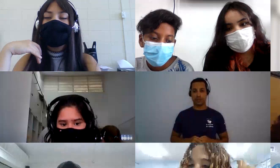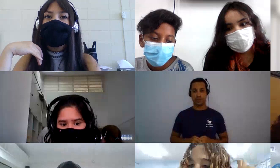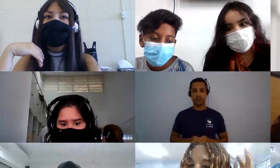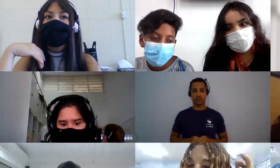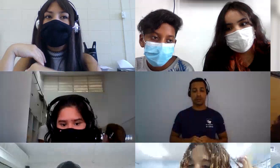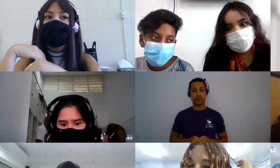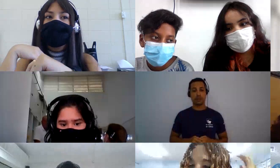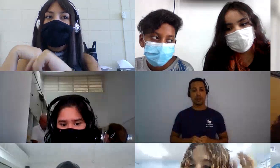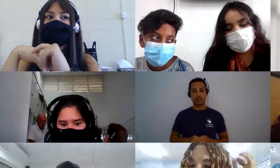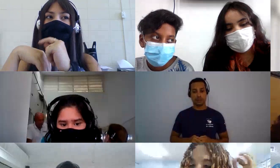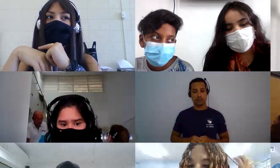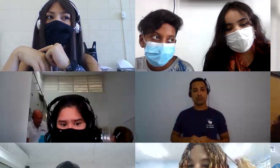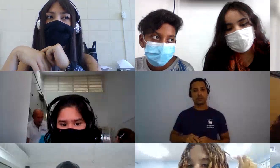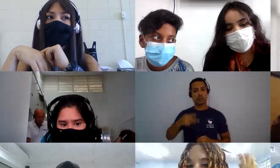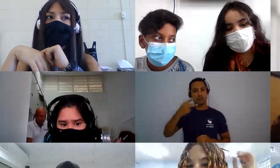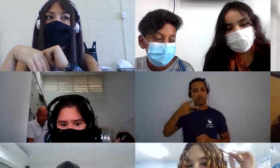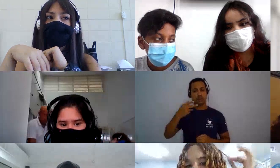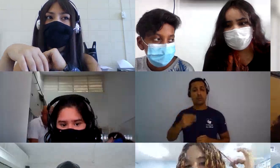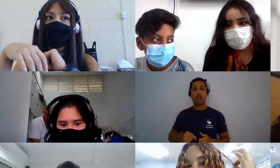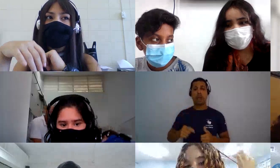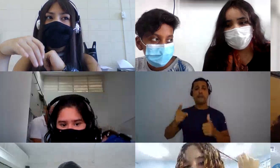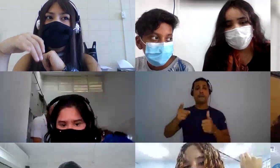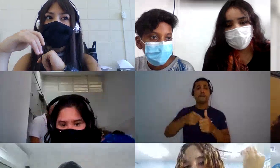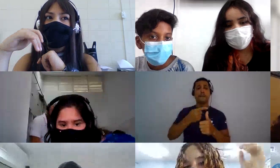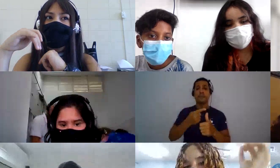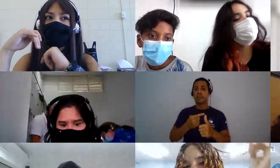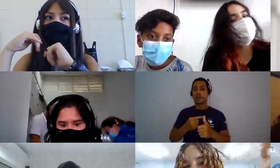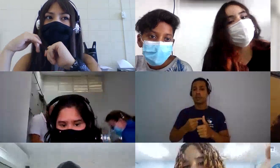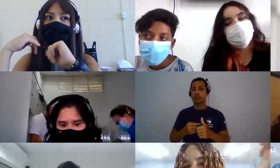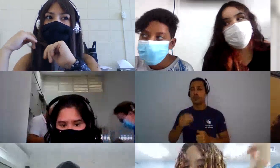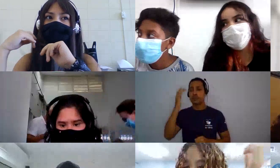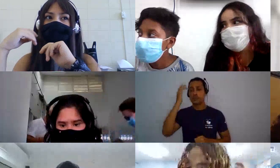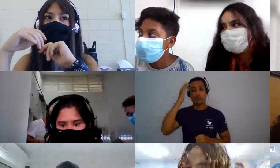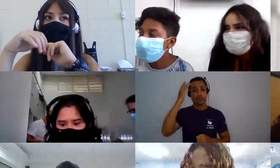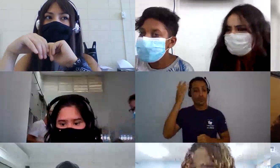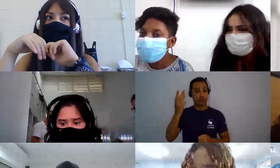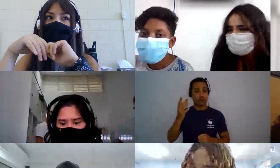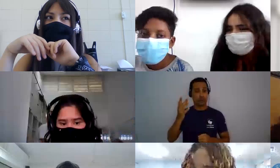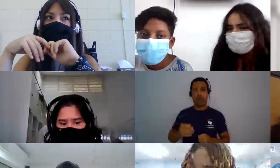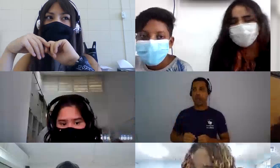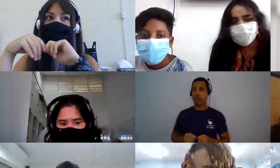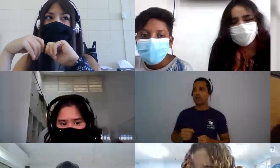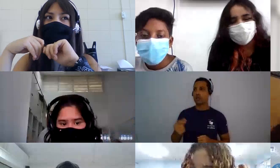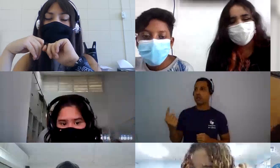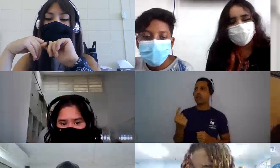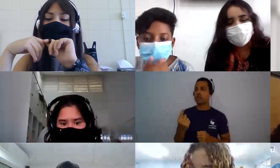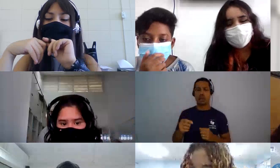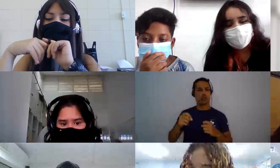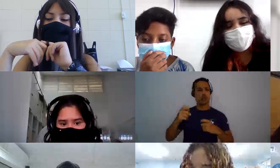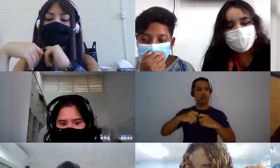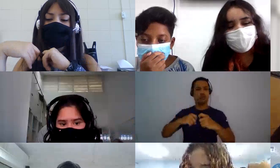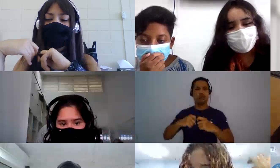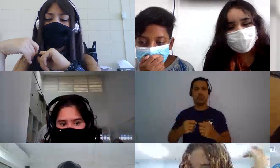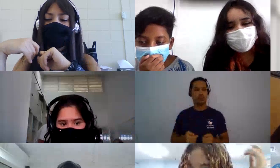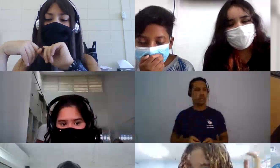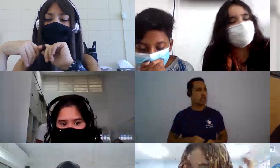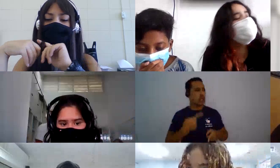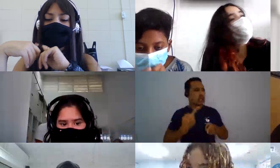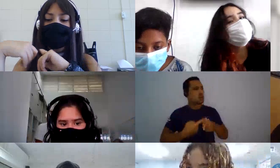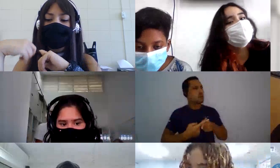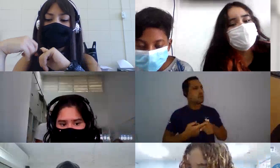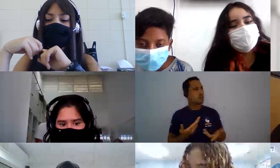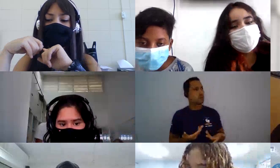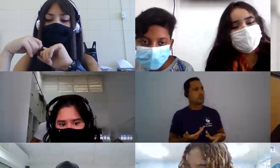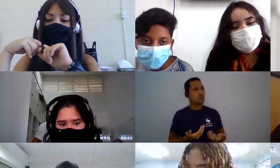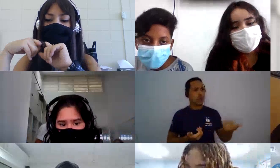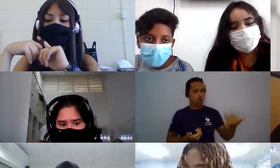primeira pessoa que me der mole. A primeira pessoa que facilitar aí, eu vou transar. Eu falei, por quê, cara? Você acabou de falar para